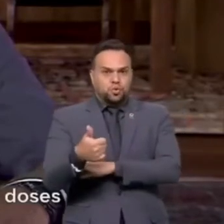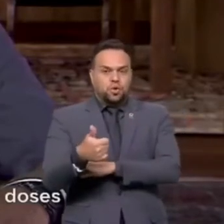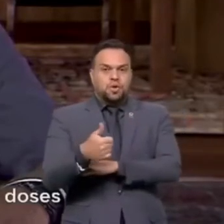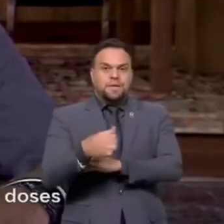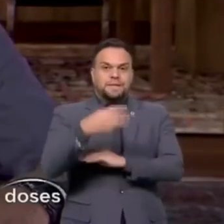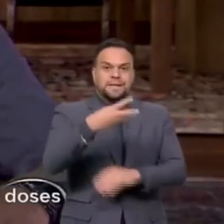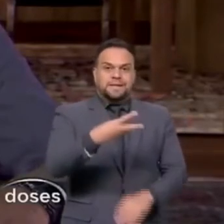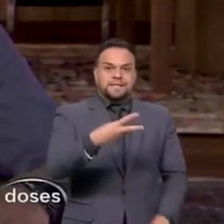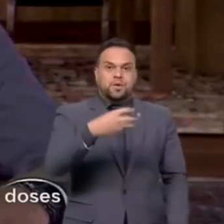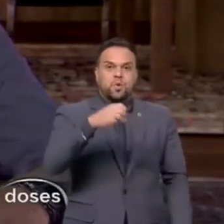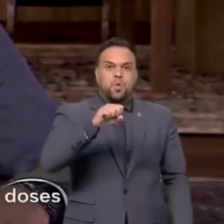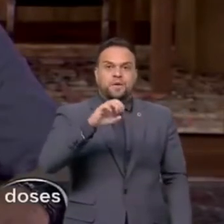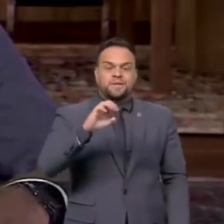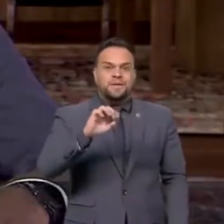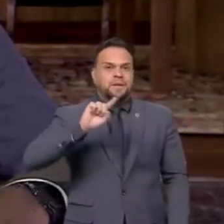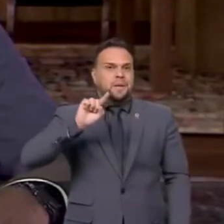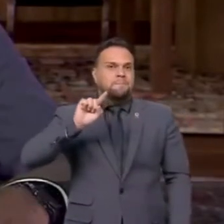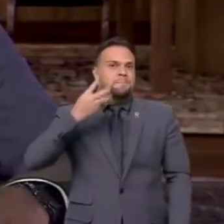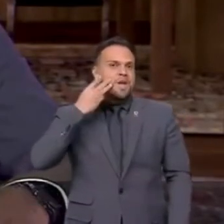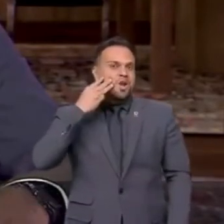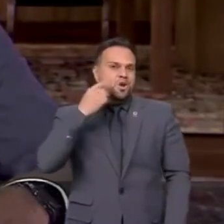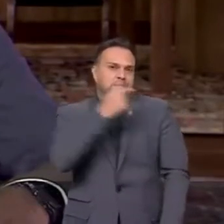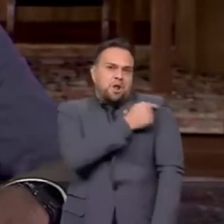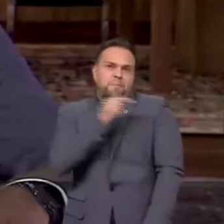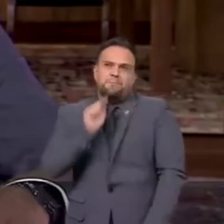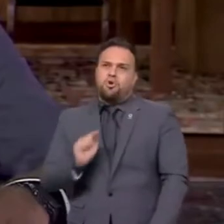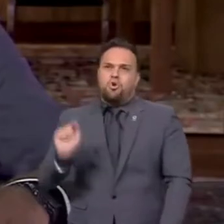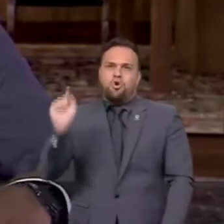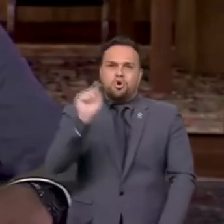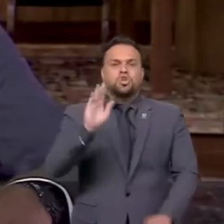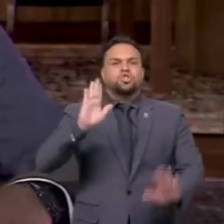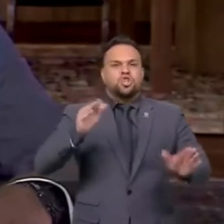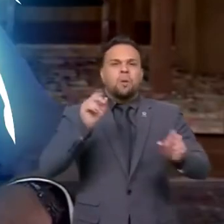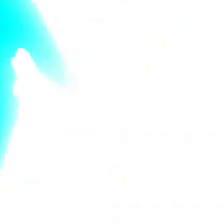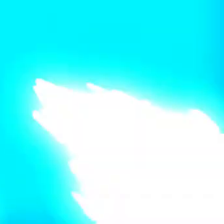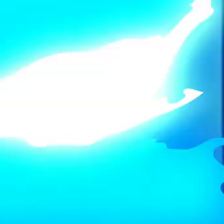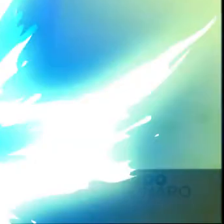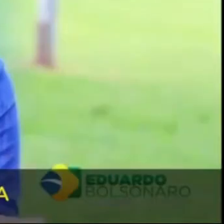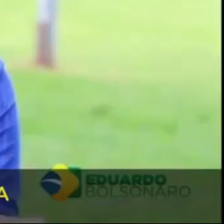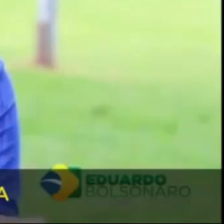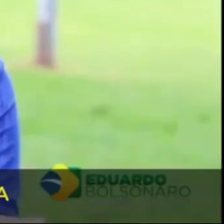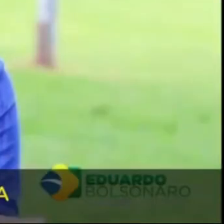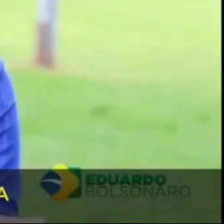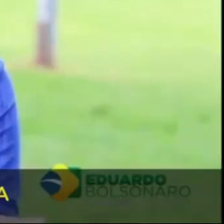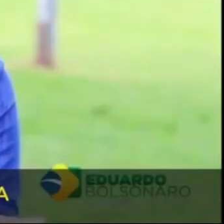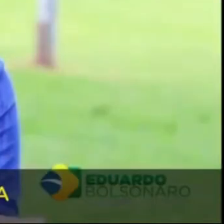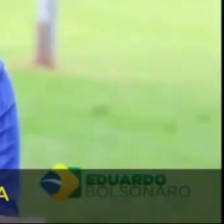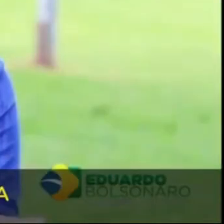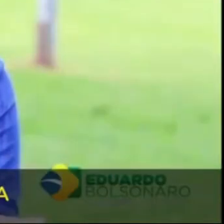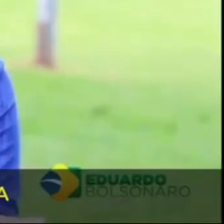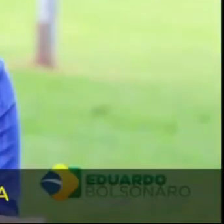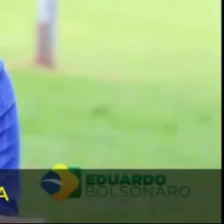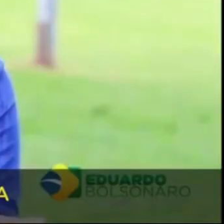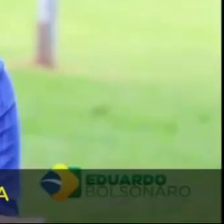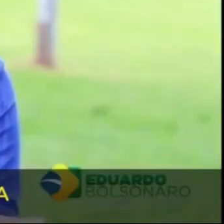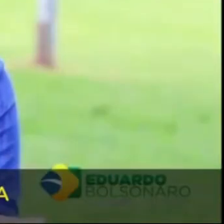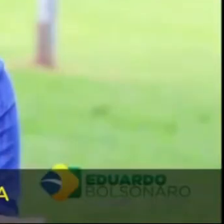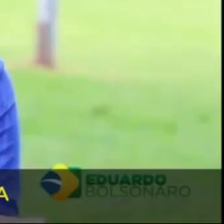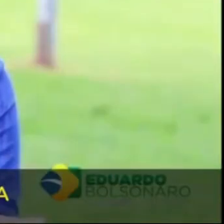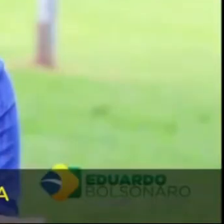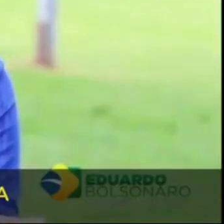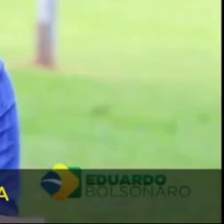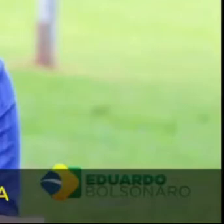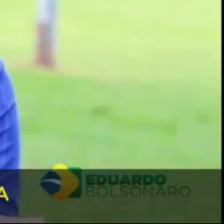com 380 milhões de doses de vacinas distribuídas à população. Que negou o ano inteiro, né? De 2020,